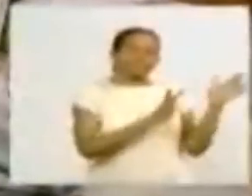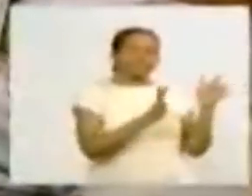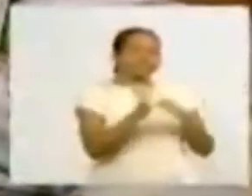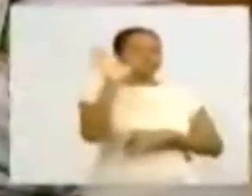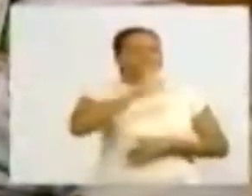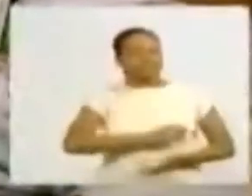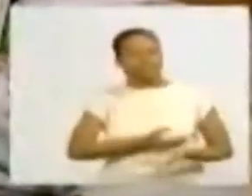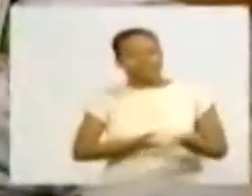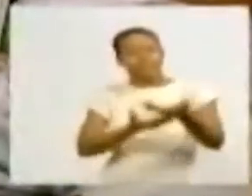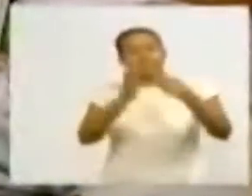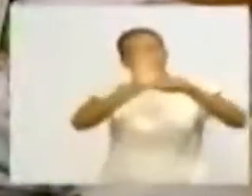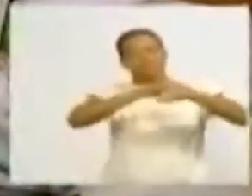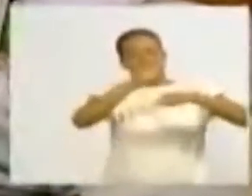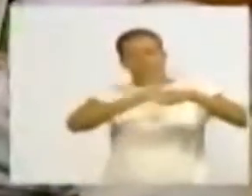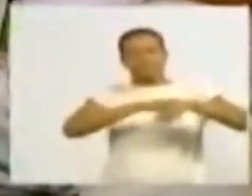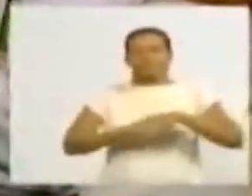ama.